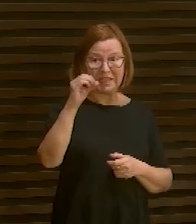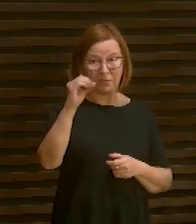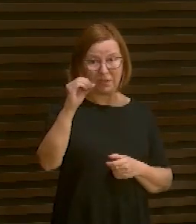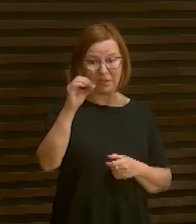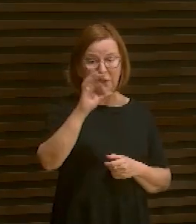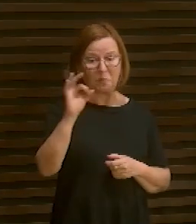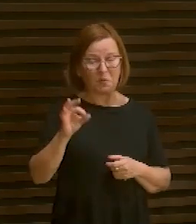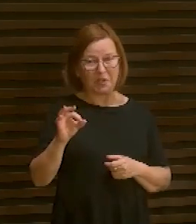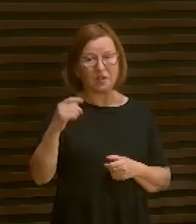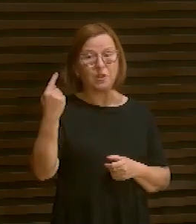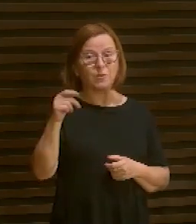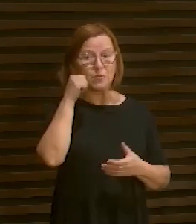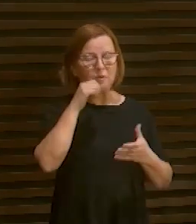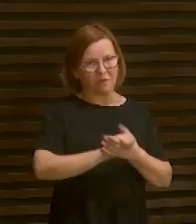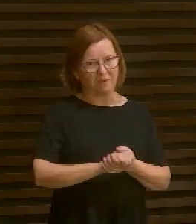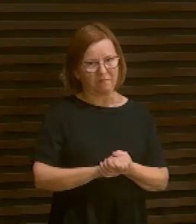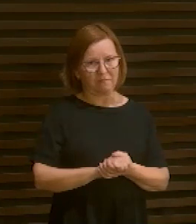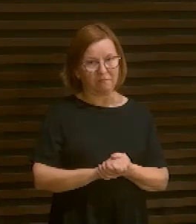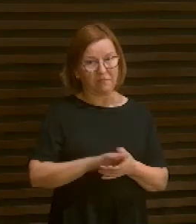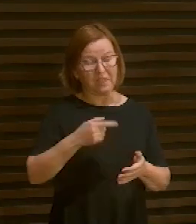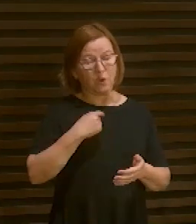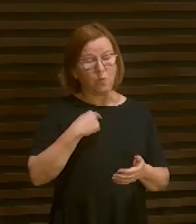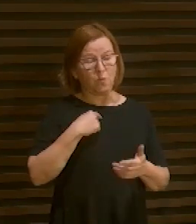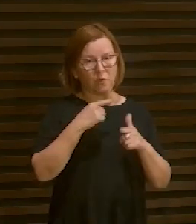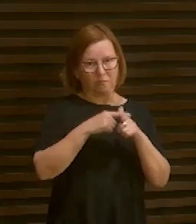Então eu sou o problema e eu preciso ser livre de mim.